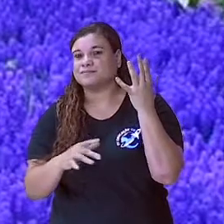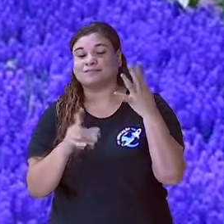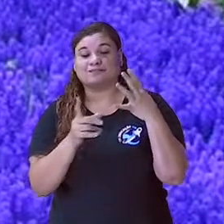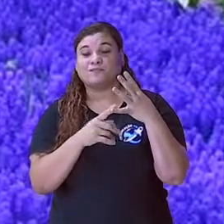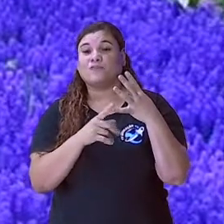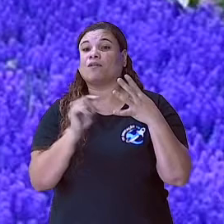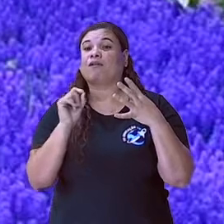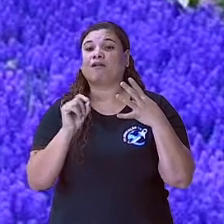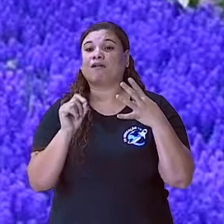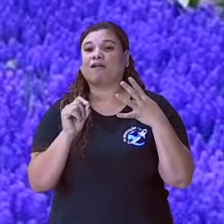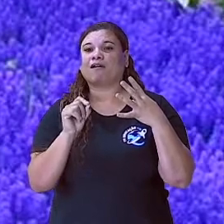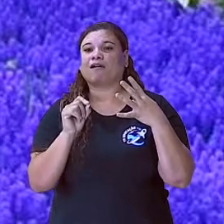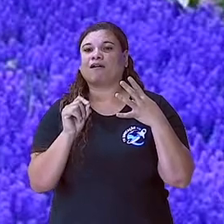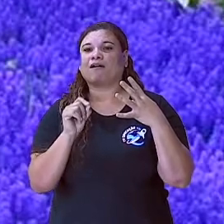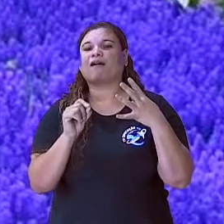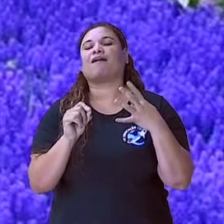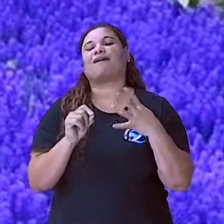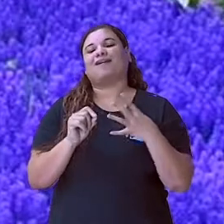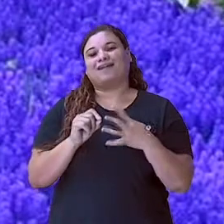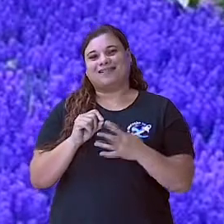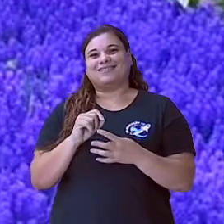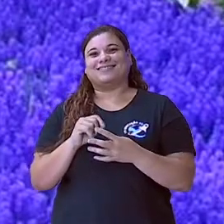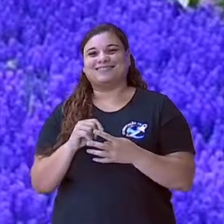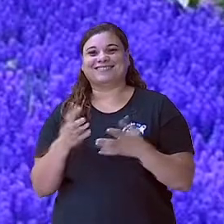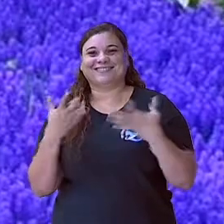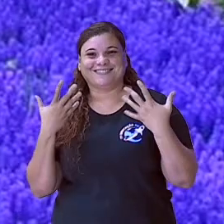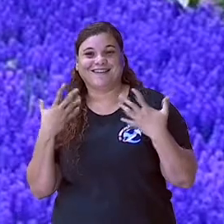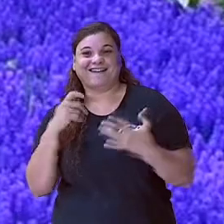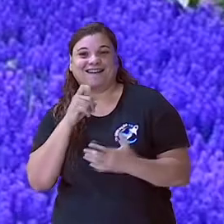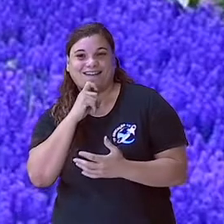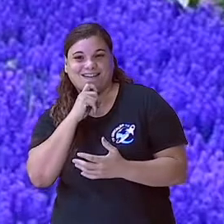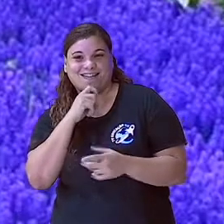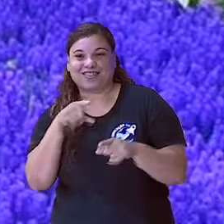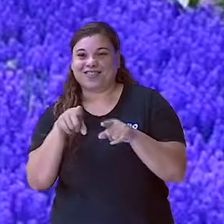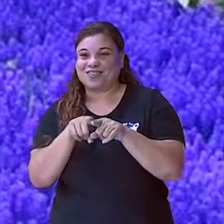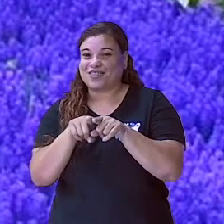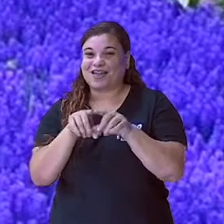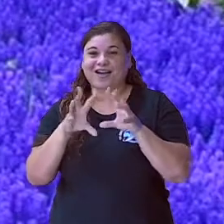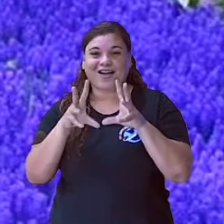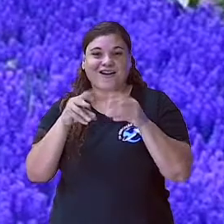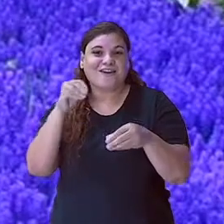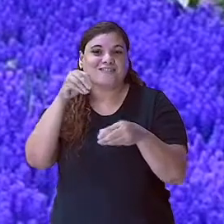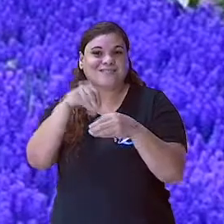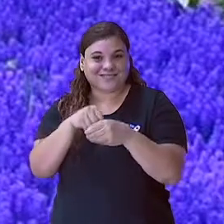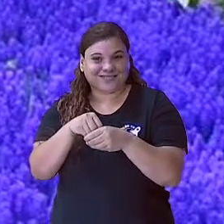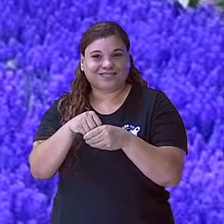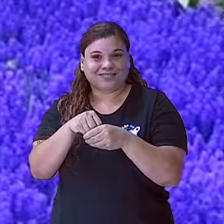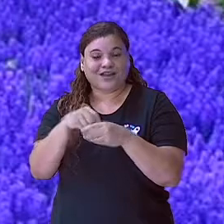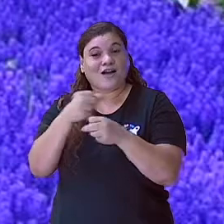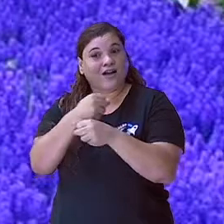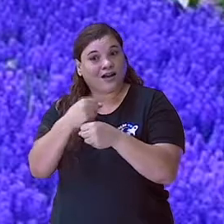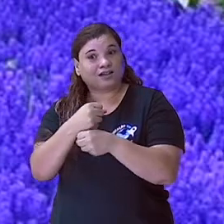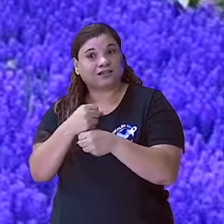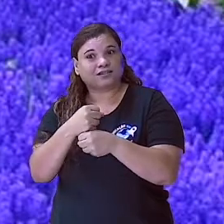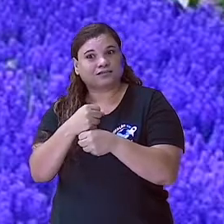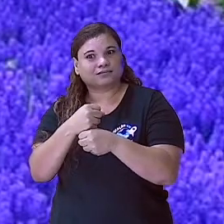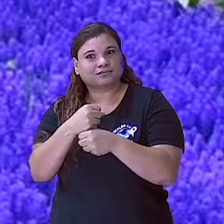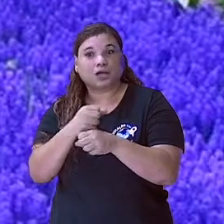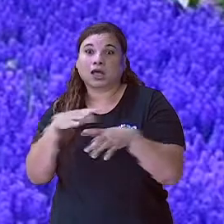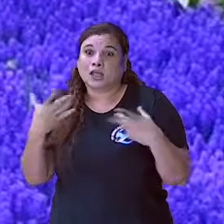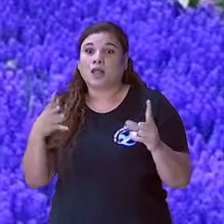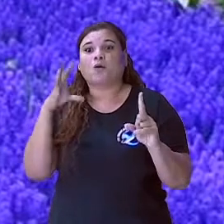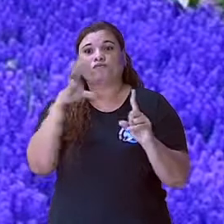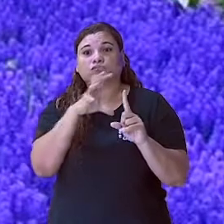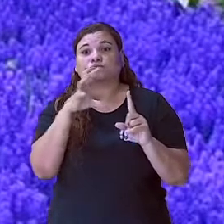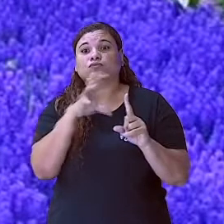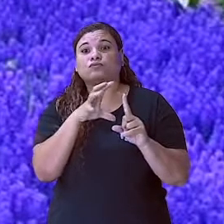estações, elas vão interferir diretamente no tipo de vegetação. E aí nós colocamos